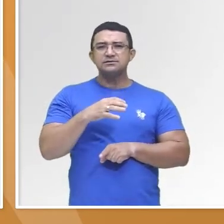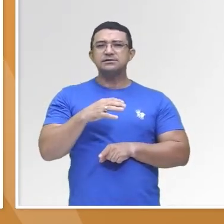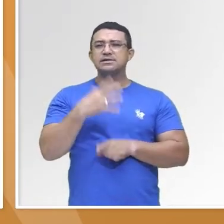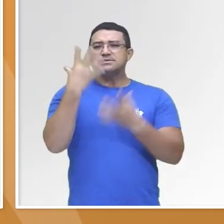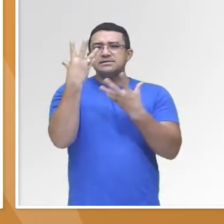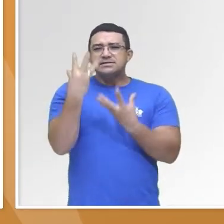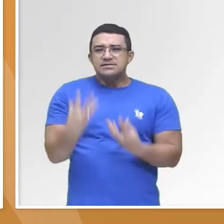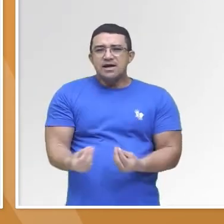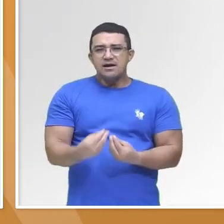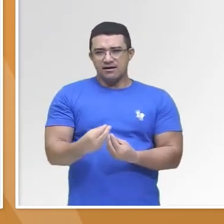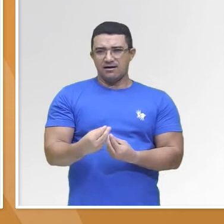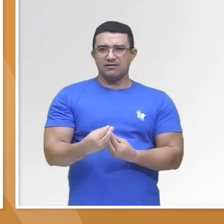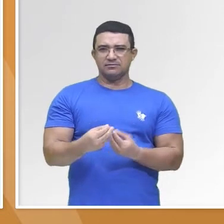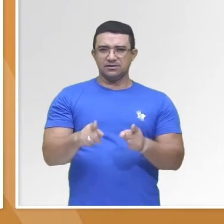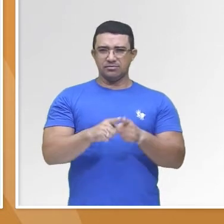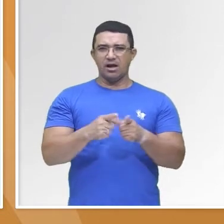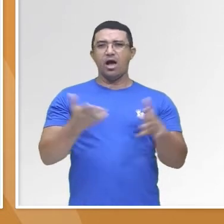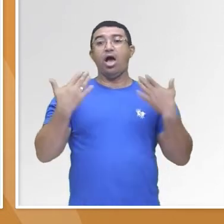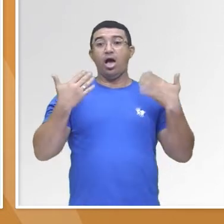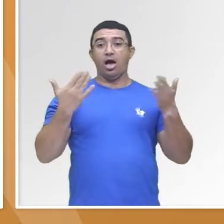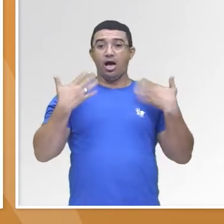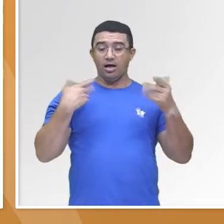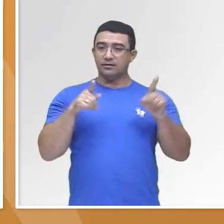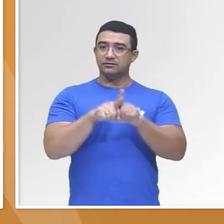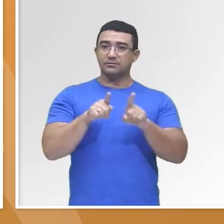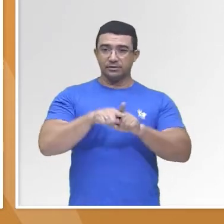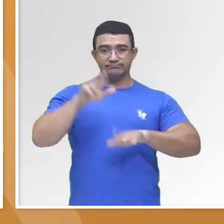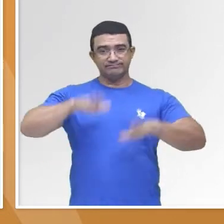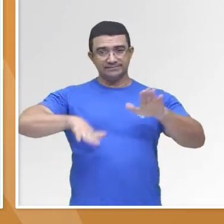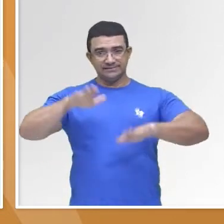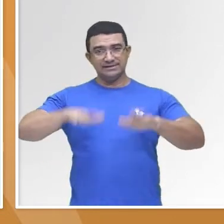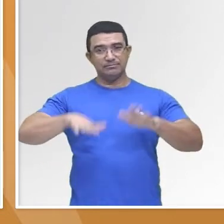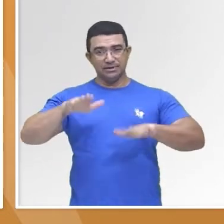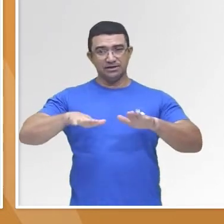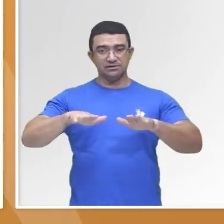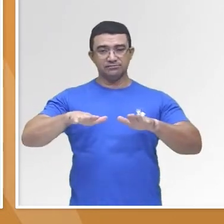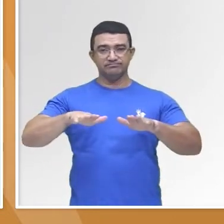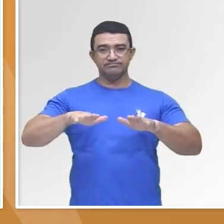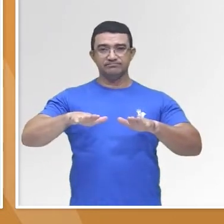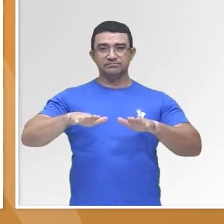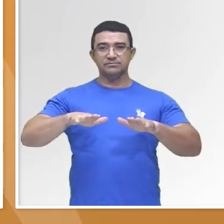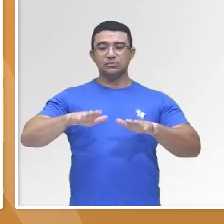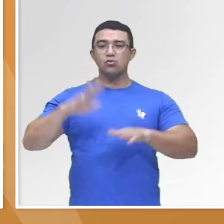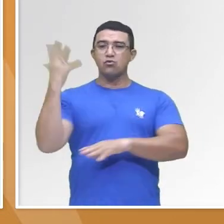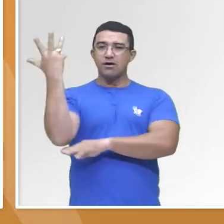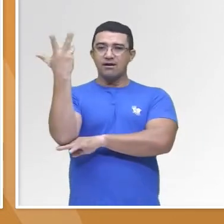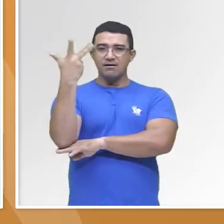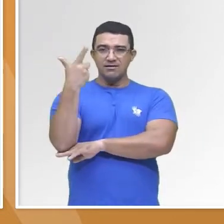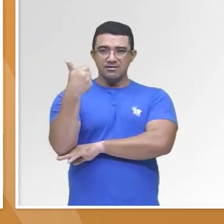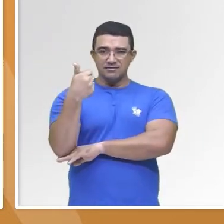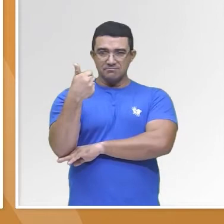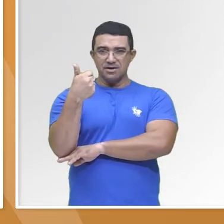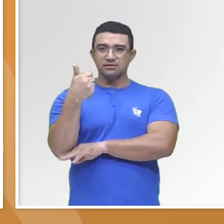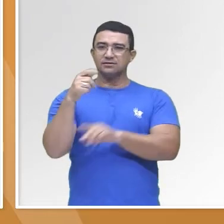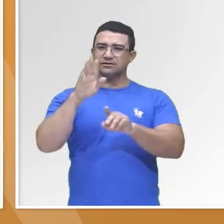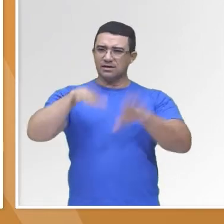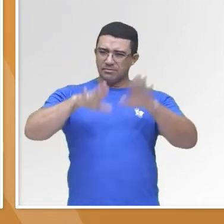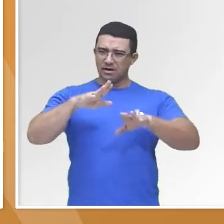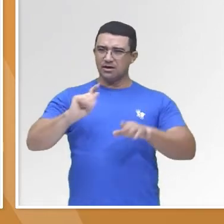mais altas. Essa distribuição da população também ela pode se dar por conta de questões